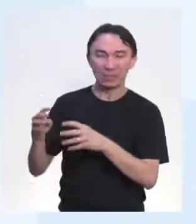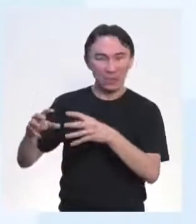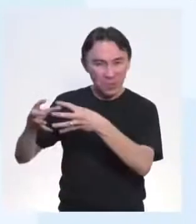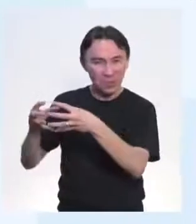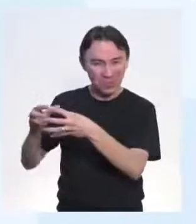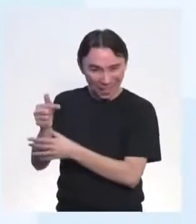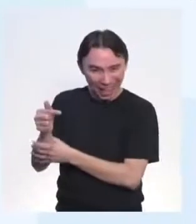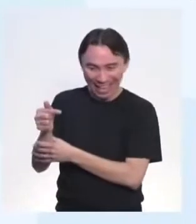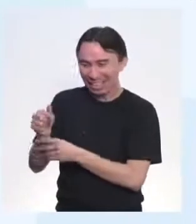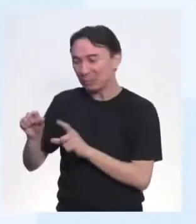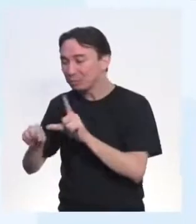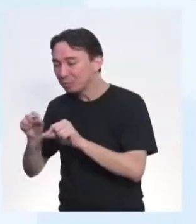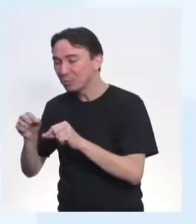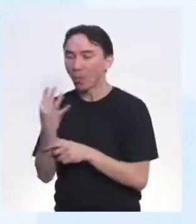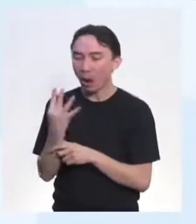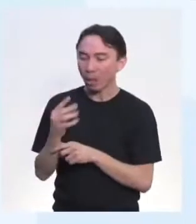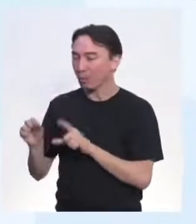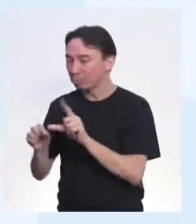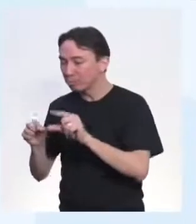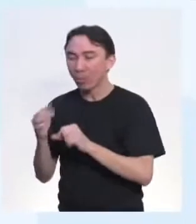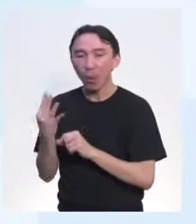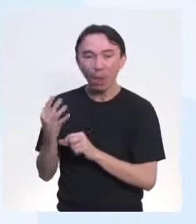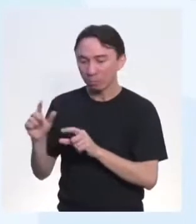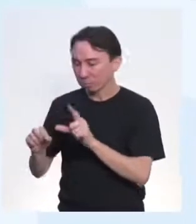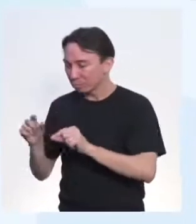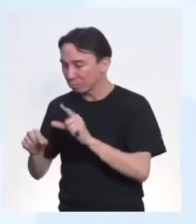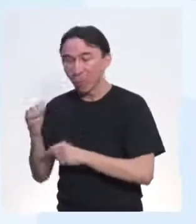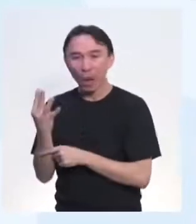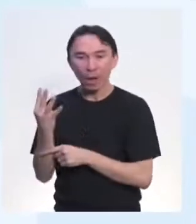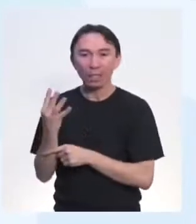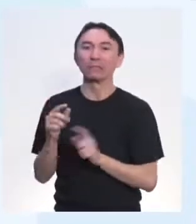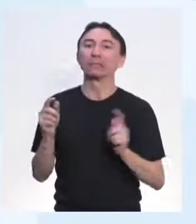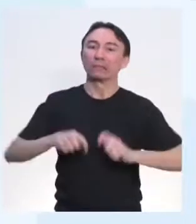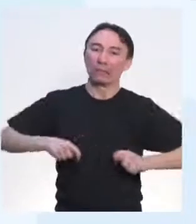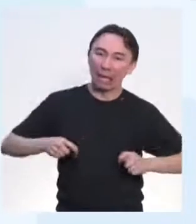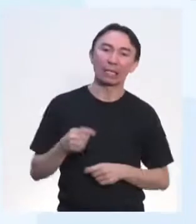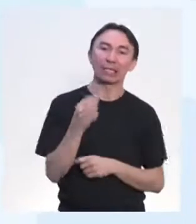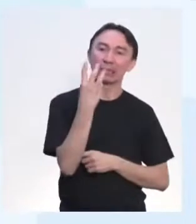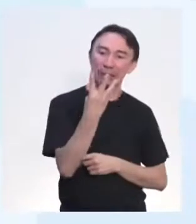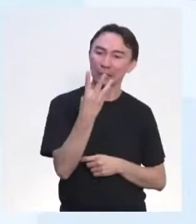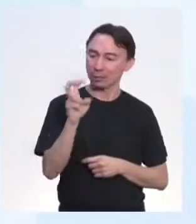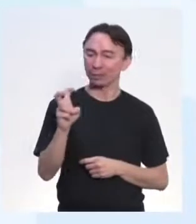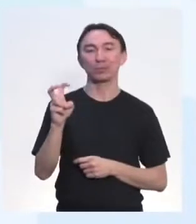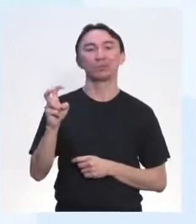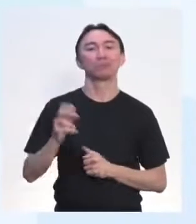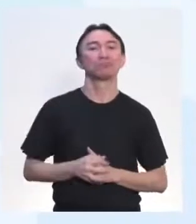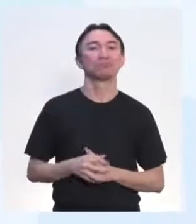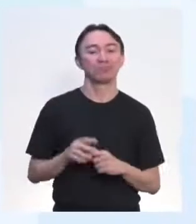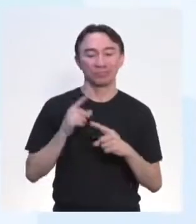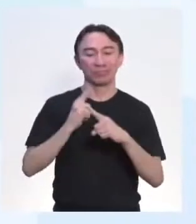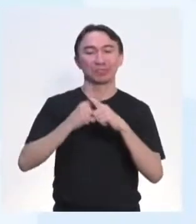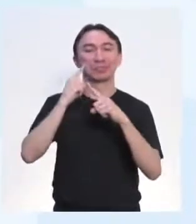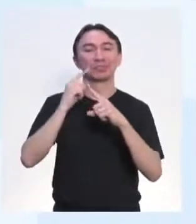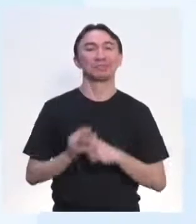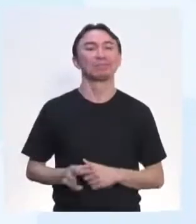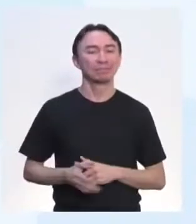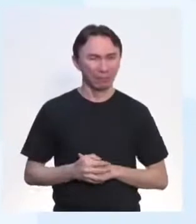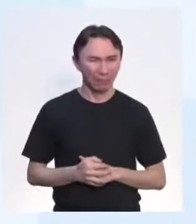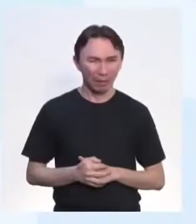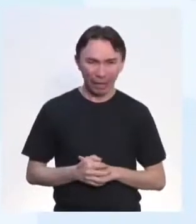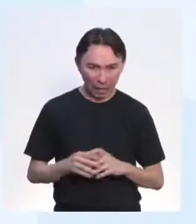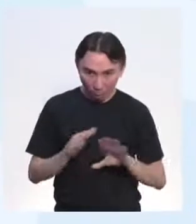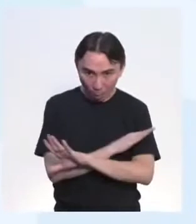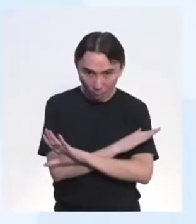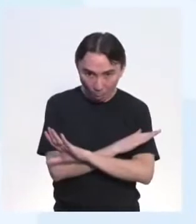da segunda B. Ótimo. Aí você fala, finalmente, acabou. Não. Espera um pouco. Eu